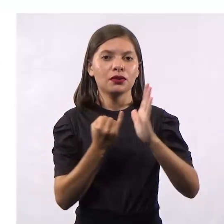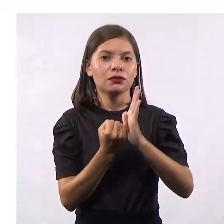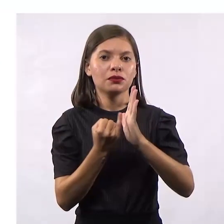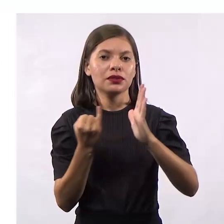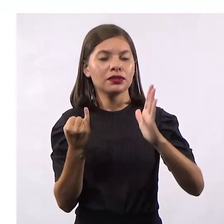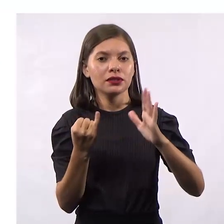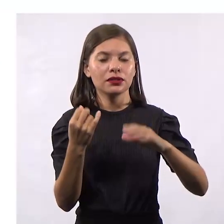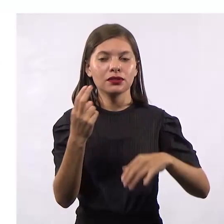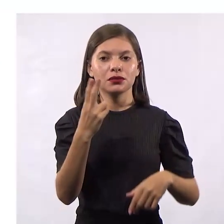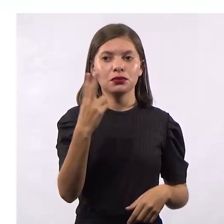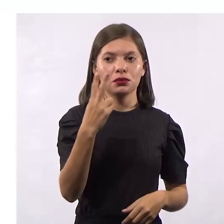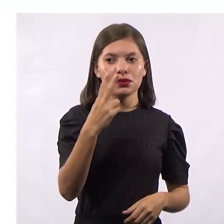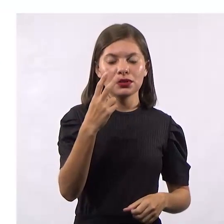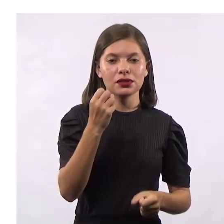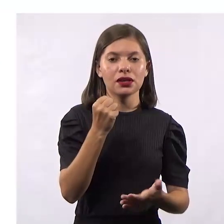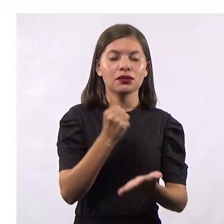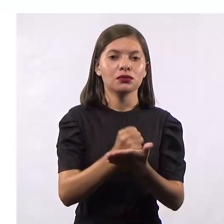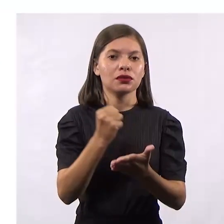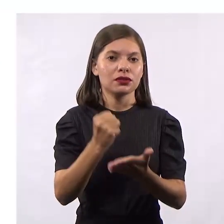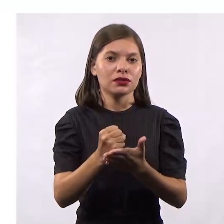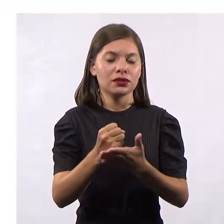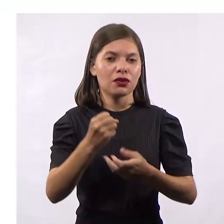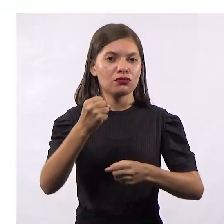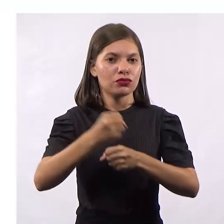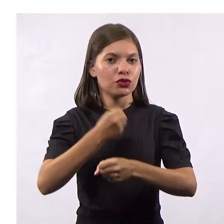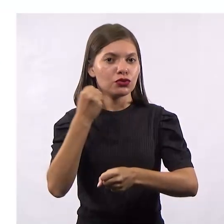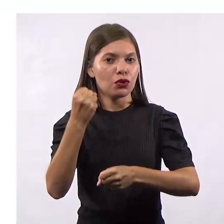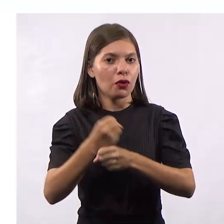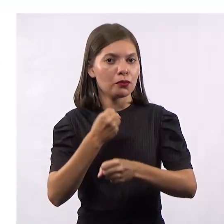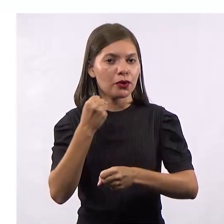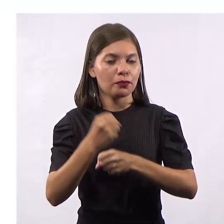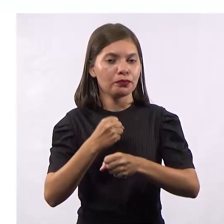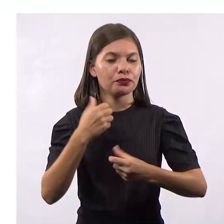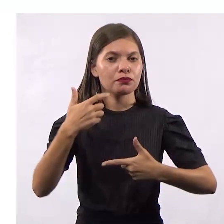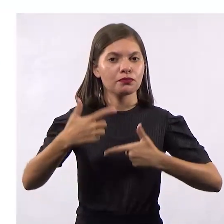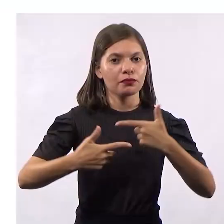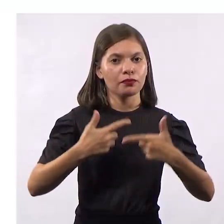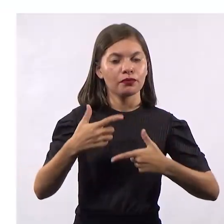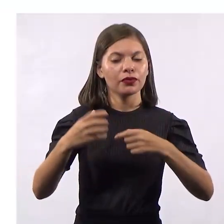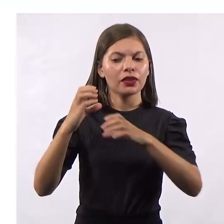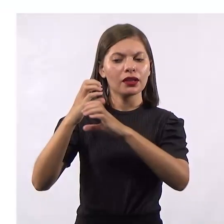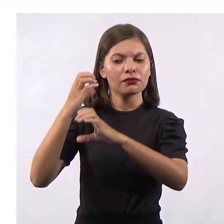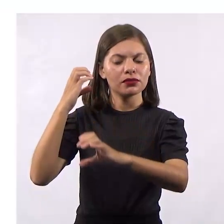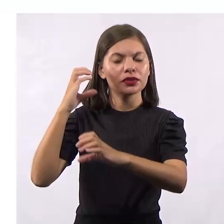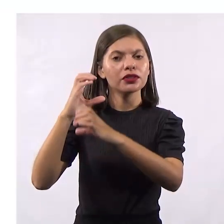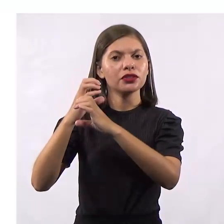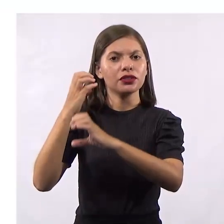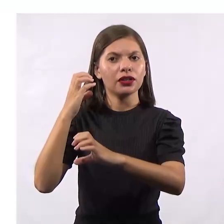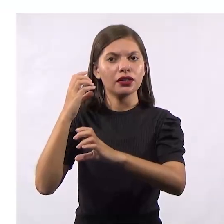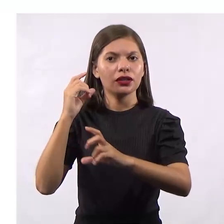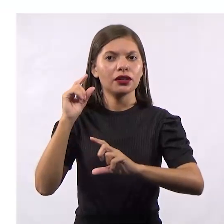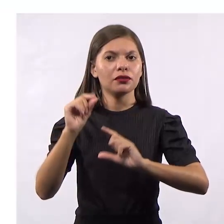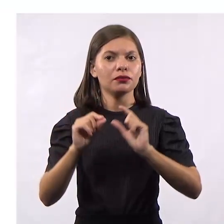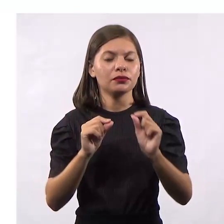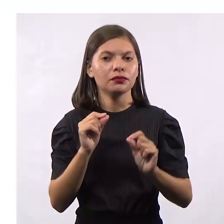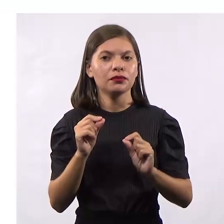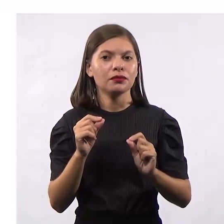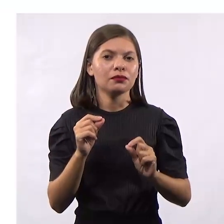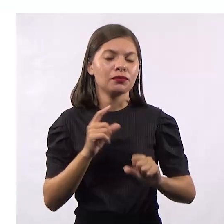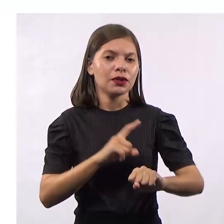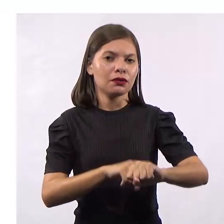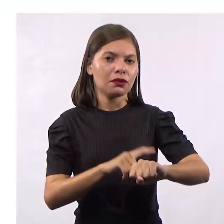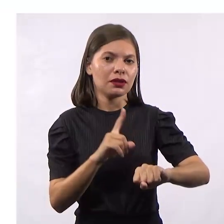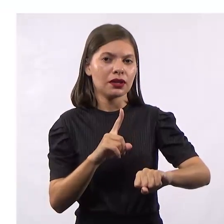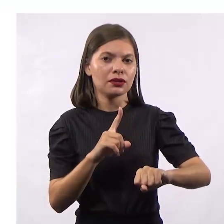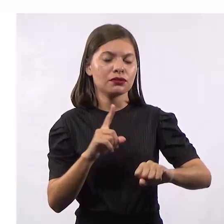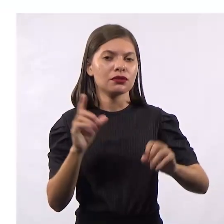seja, o que eu acabei de mencionar, as contratações de obras e serviços de engenharia quando a execução for obstada pelo atraso na conclusão